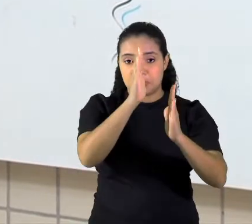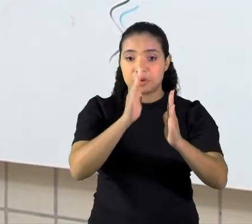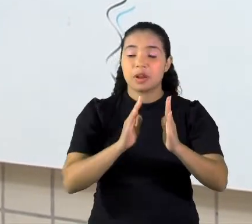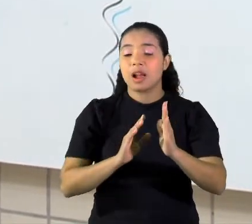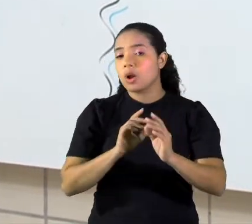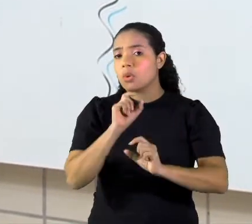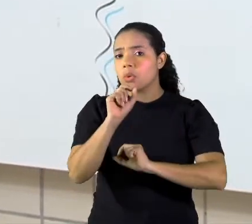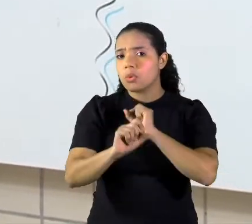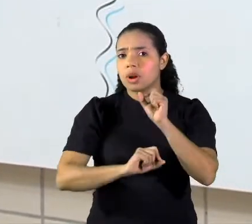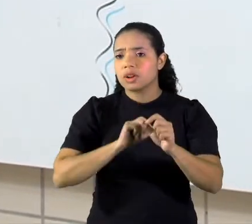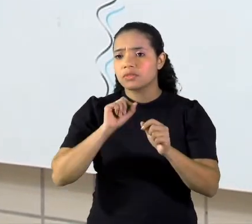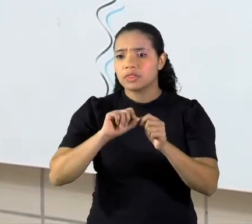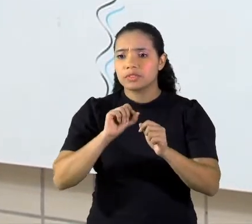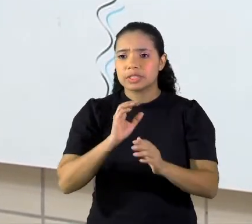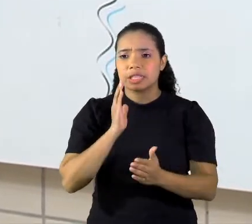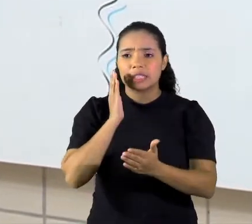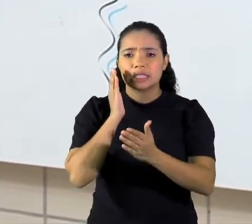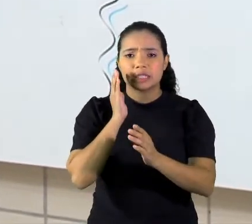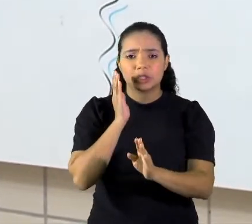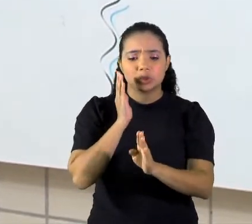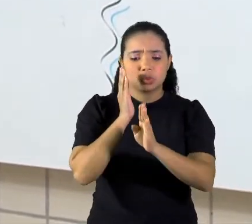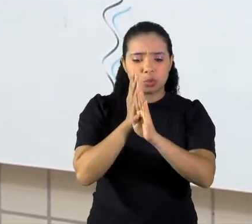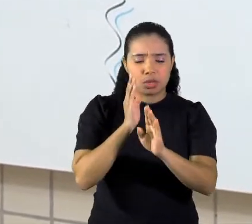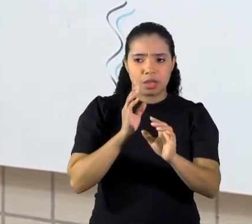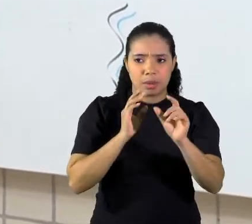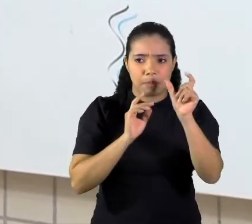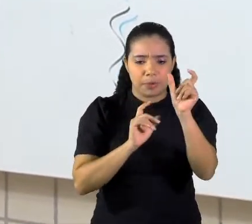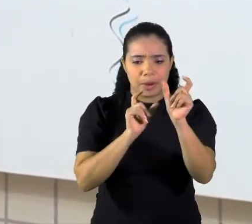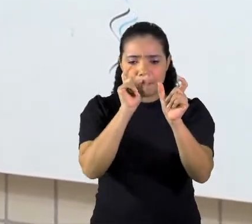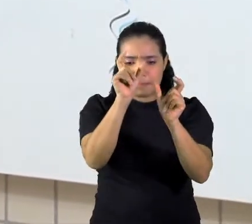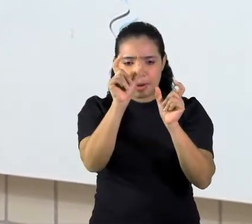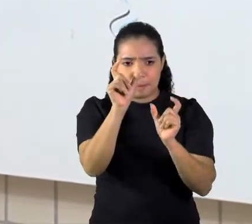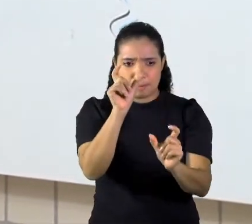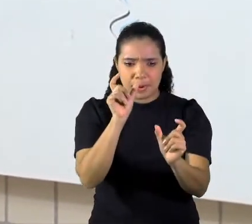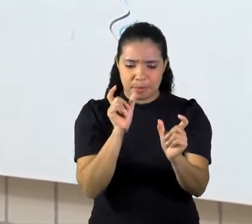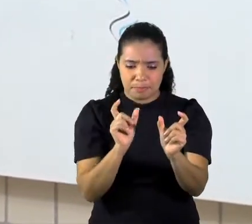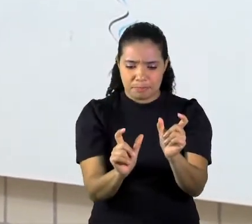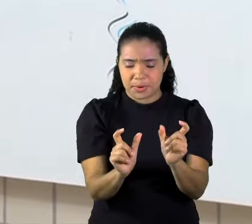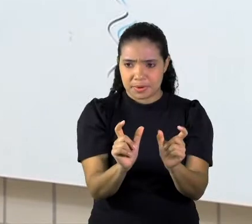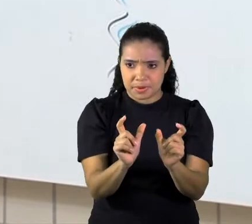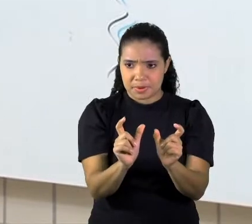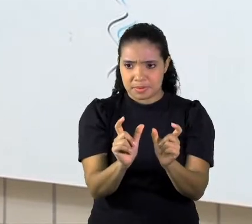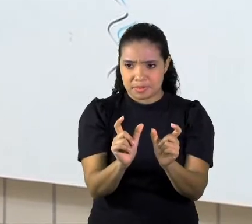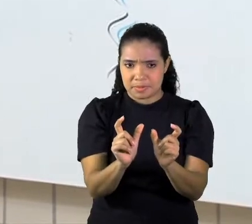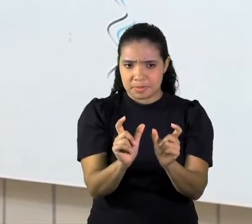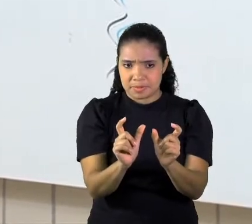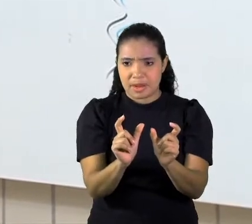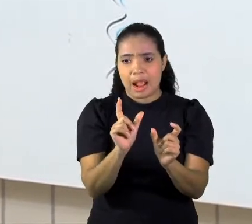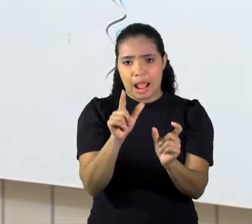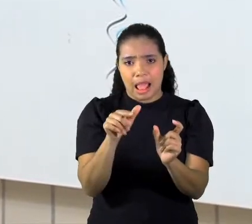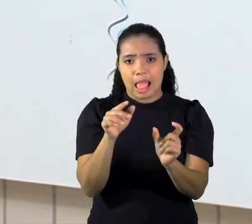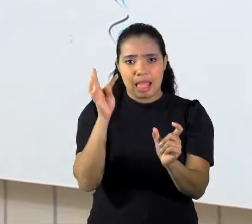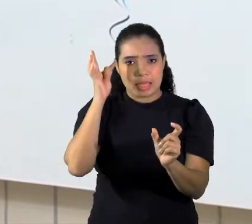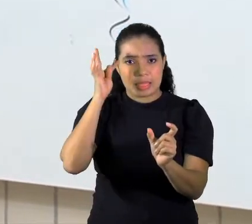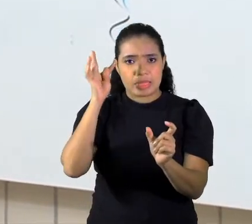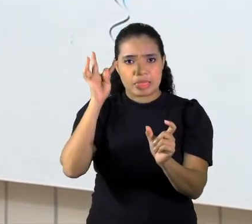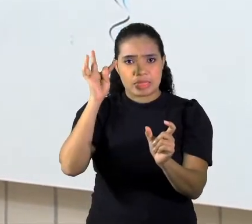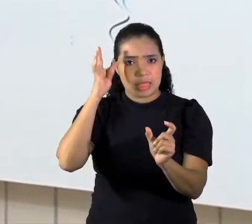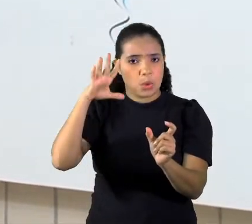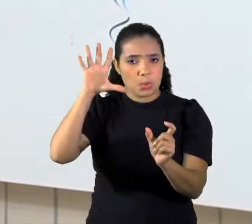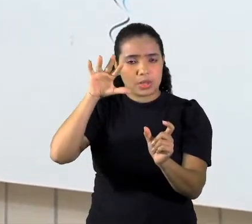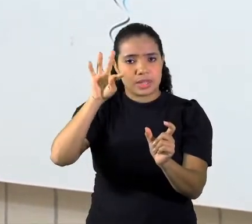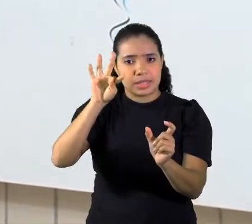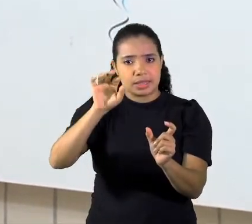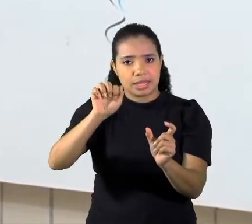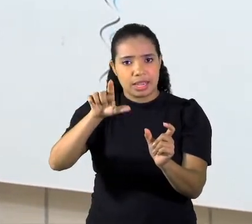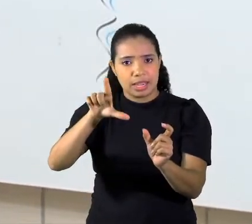que eu posso fazer para encontrar os pedaços das transversais é o teorema de Tales, ok? Então eu já